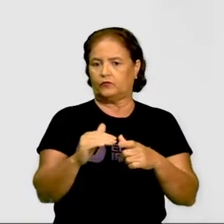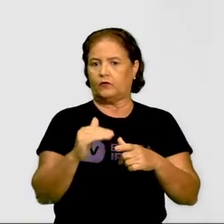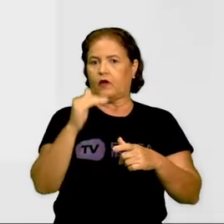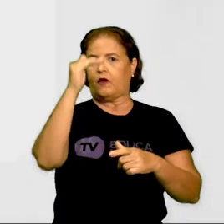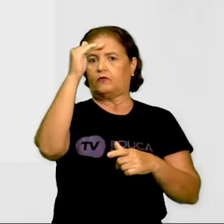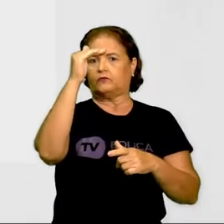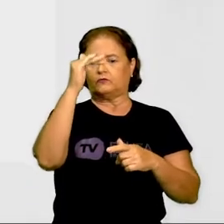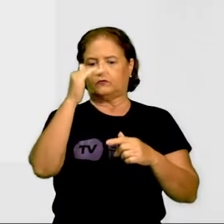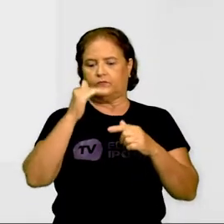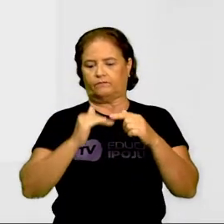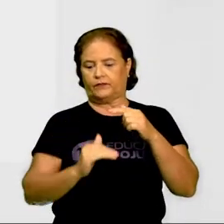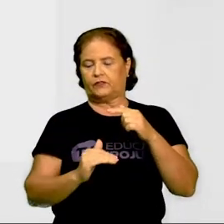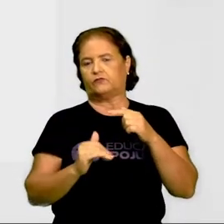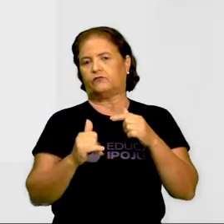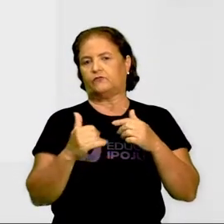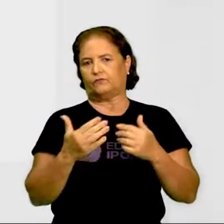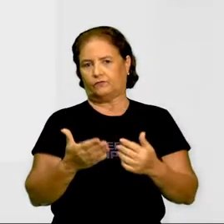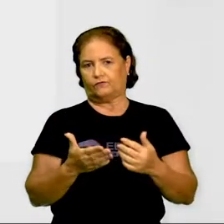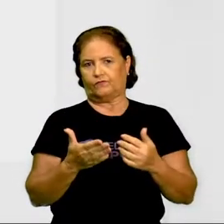baixos.